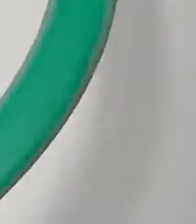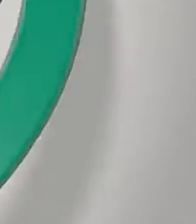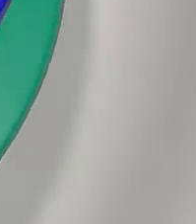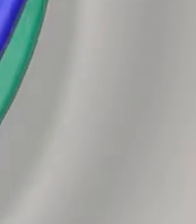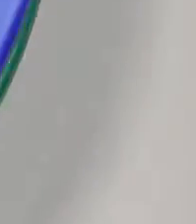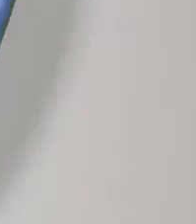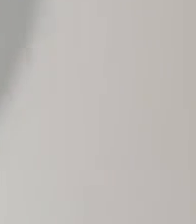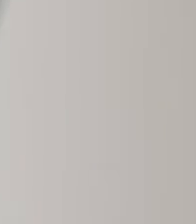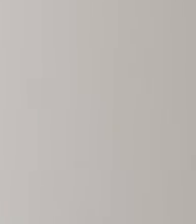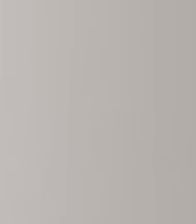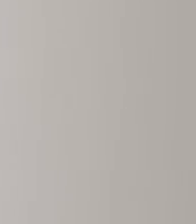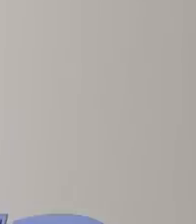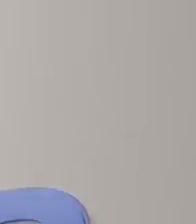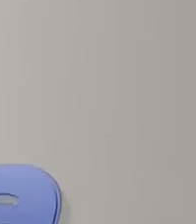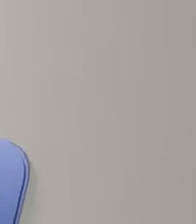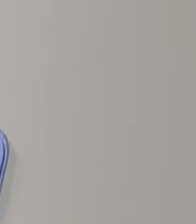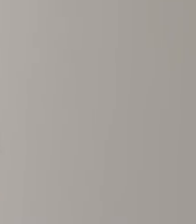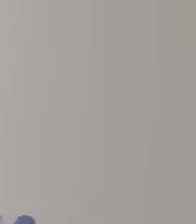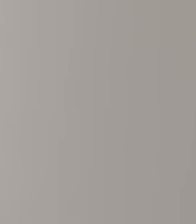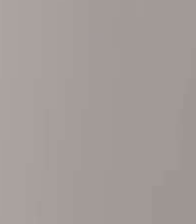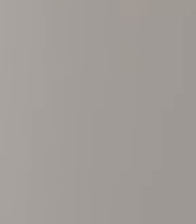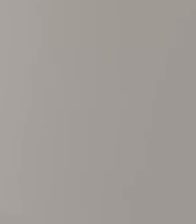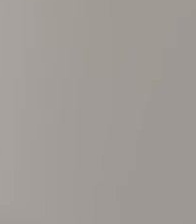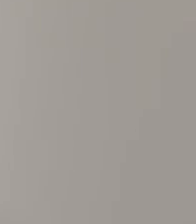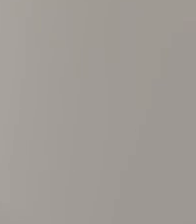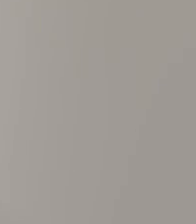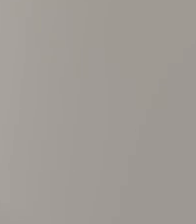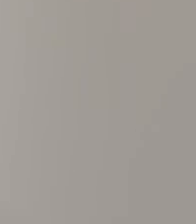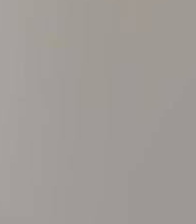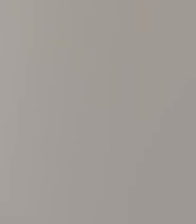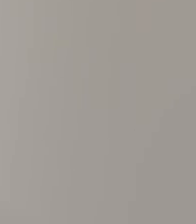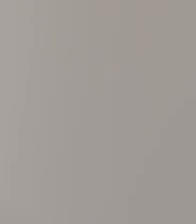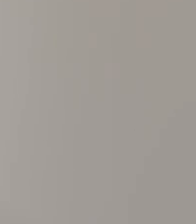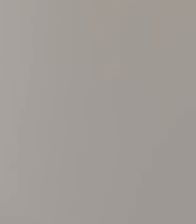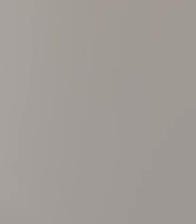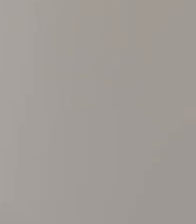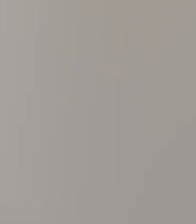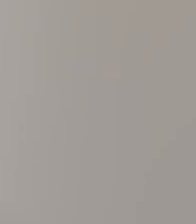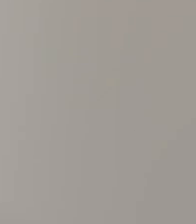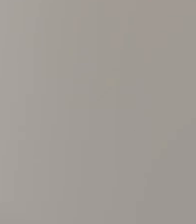TV Fortaleza A emissora da Casa do Povo emissora do Povo